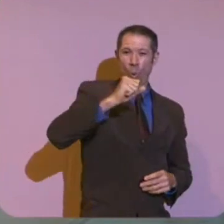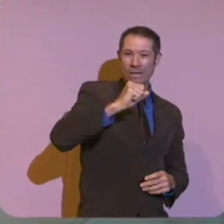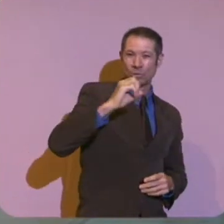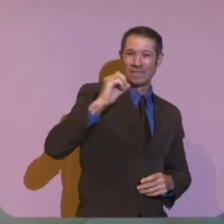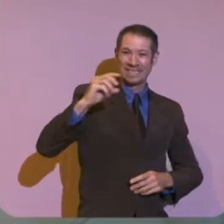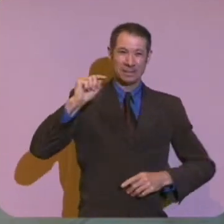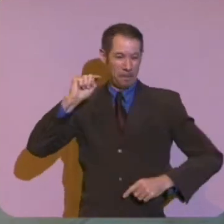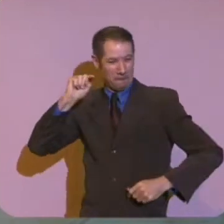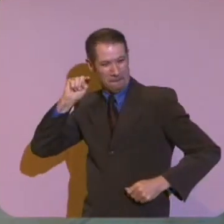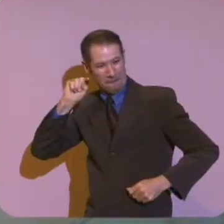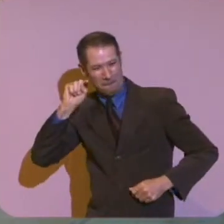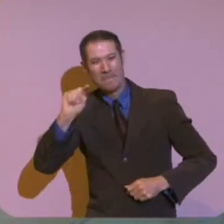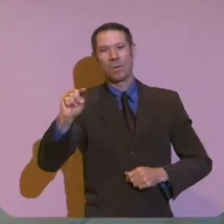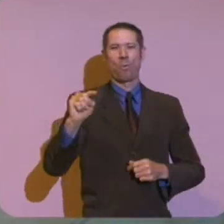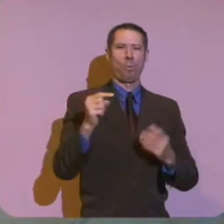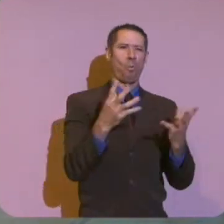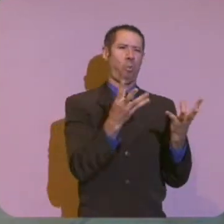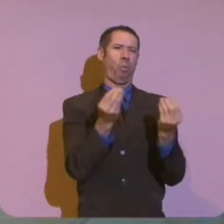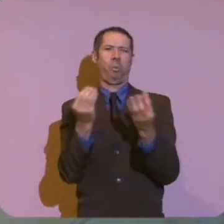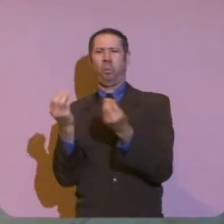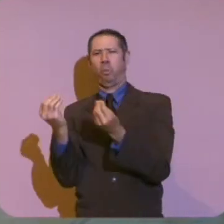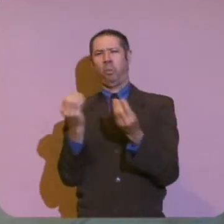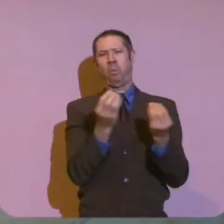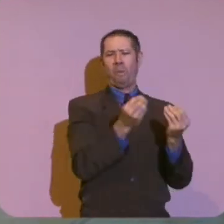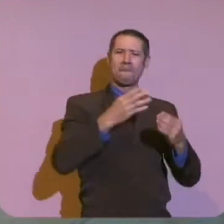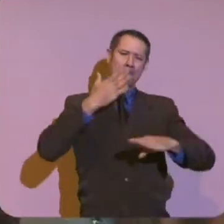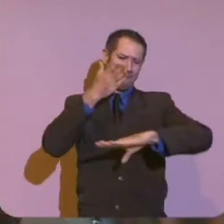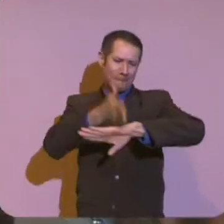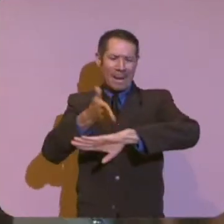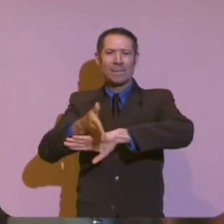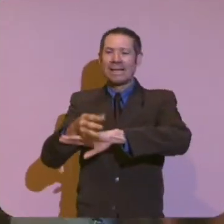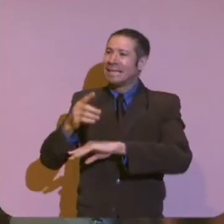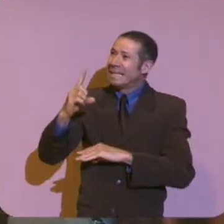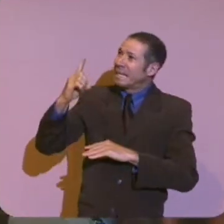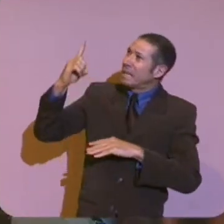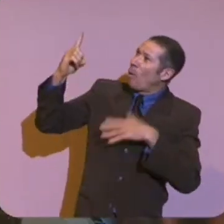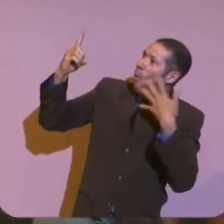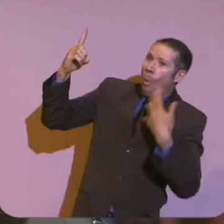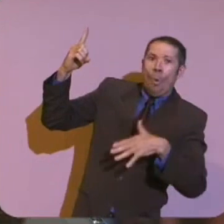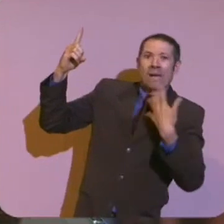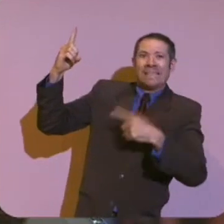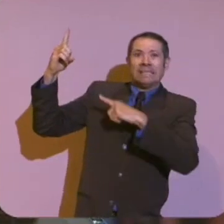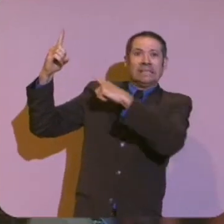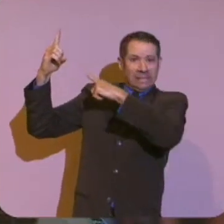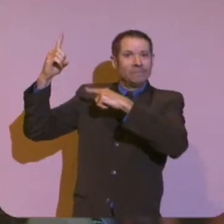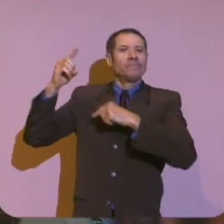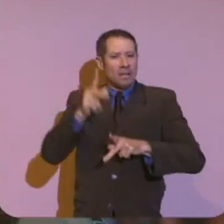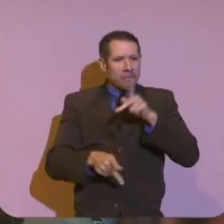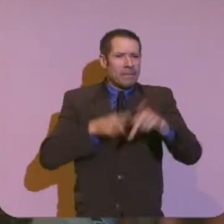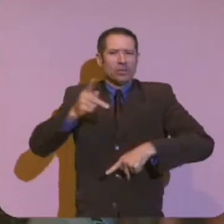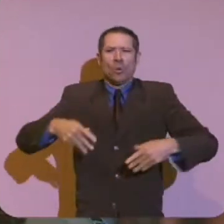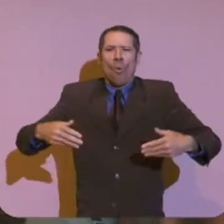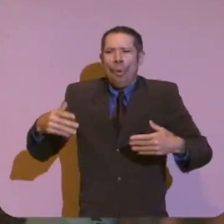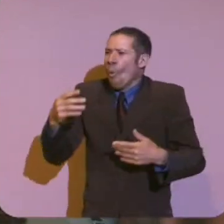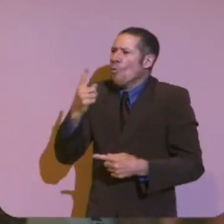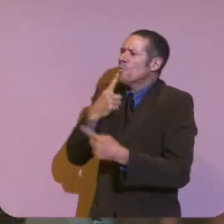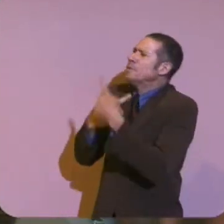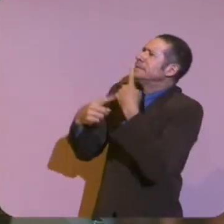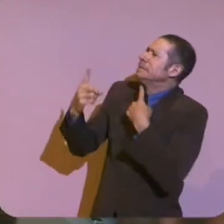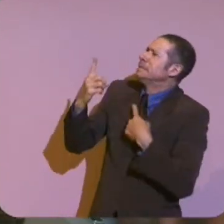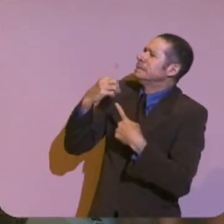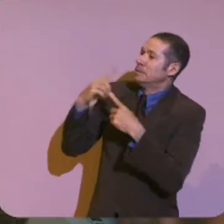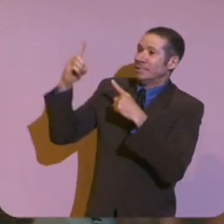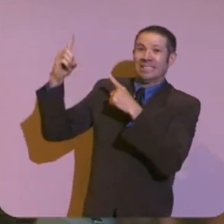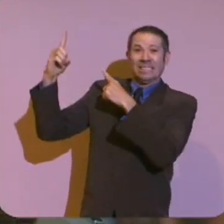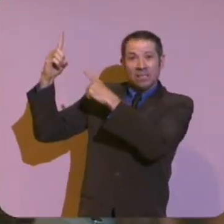6.800.000 e não sei quantas pessoas que participaram. Então Deus é tremendo, as pessoas têm fome de Deus, não é? E